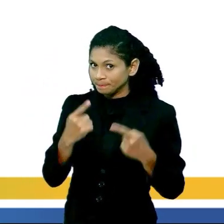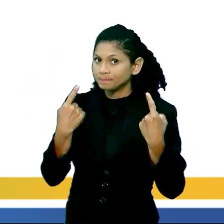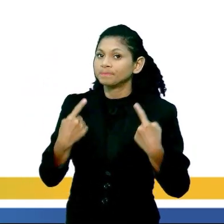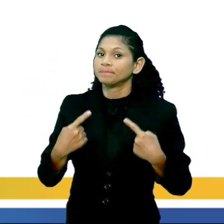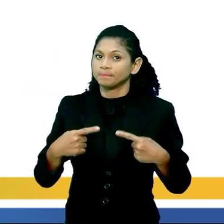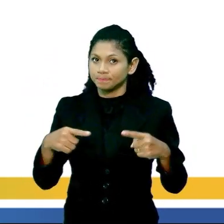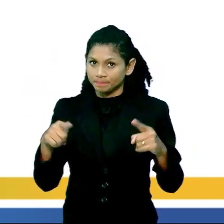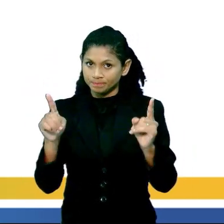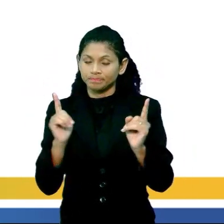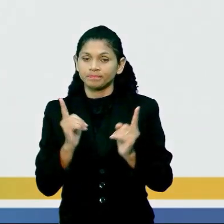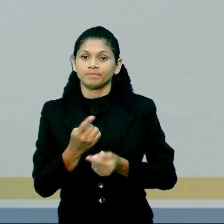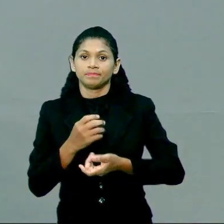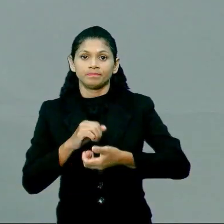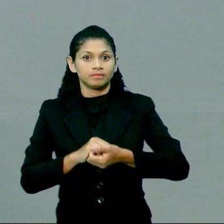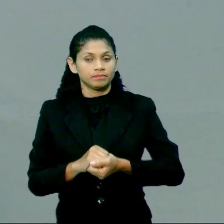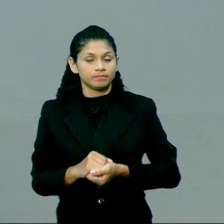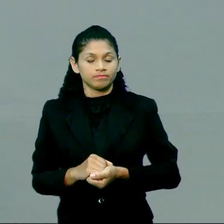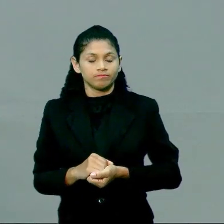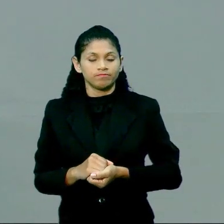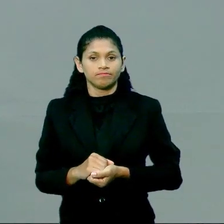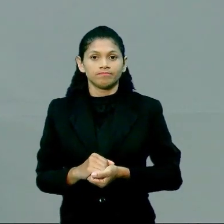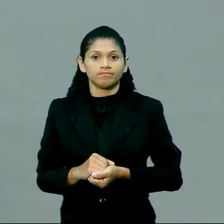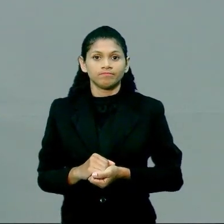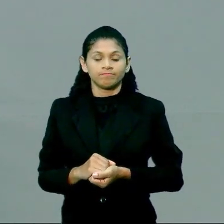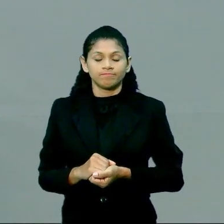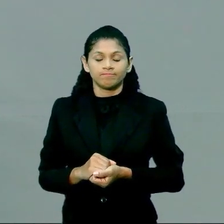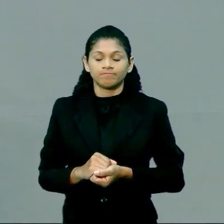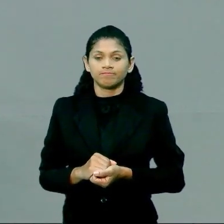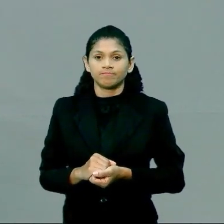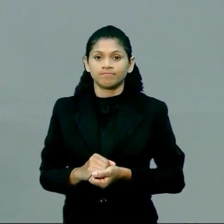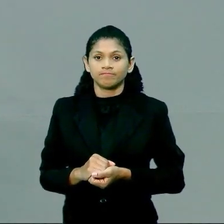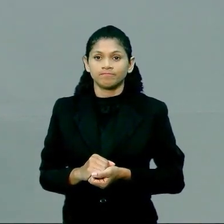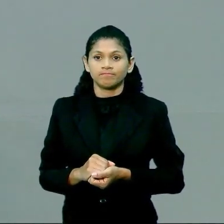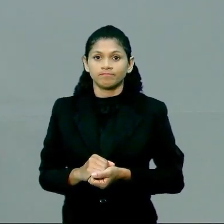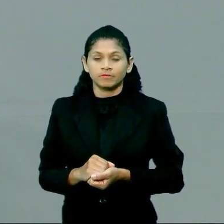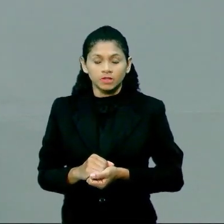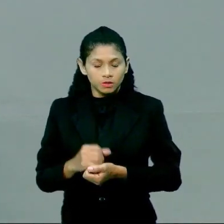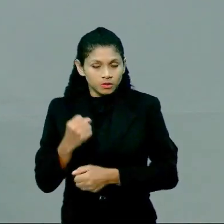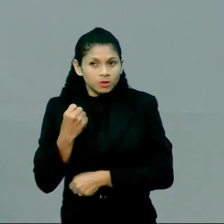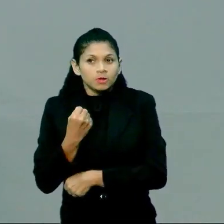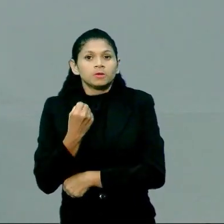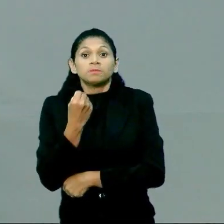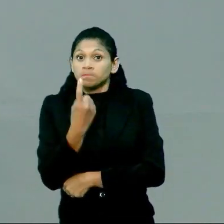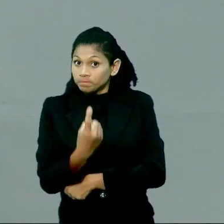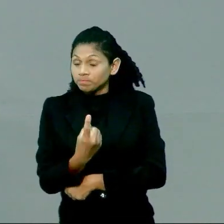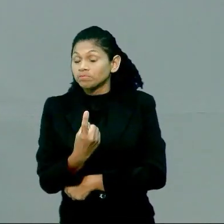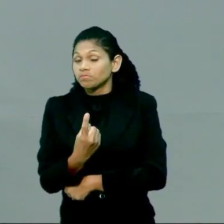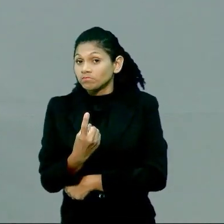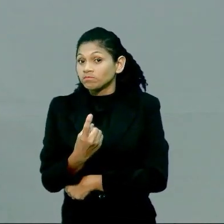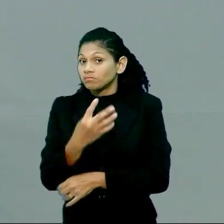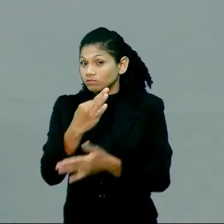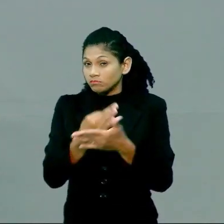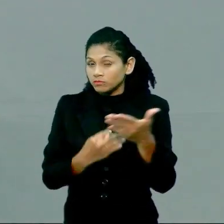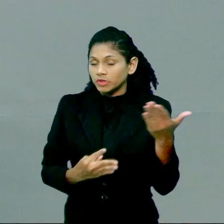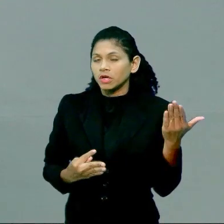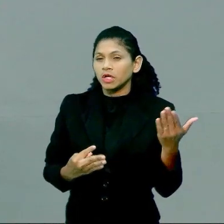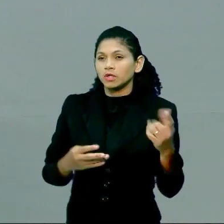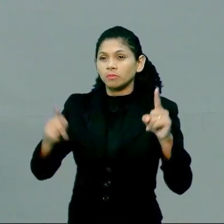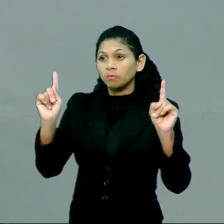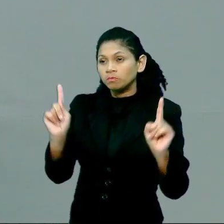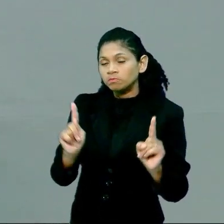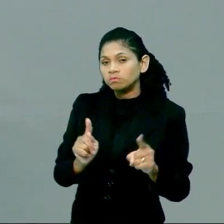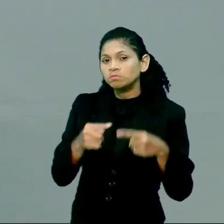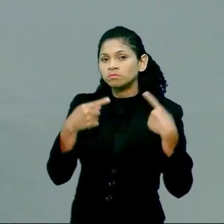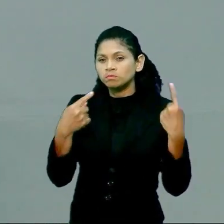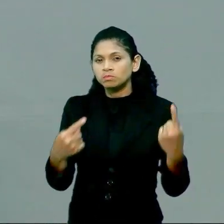nesses textos aí que são conotativos, né, as músicas, poesias, que envolve o